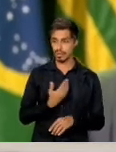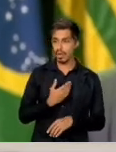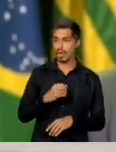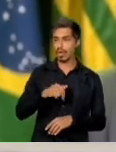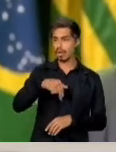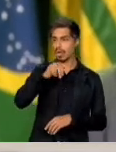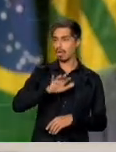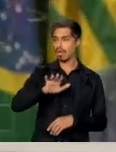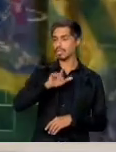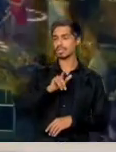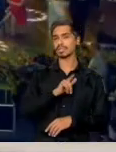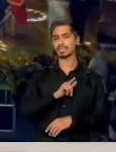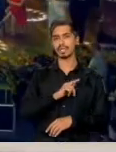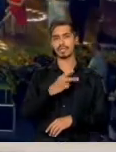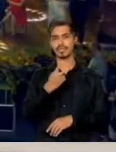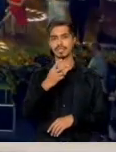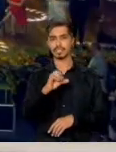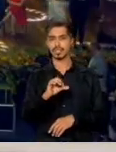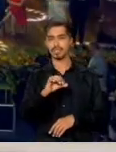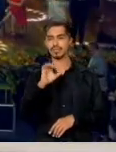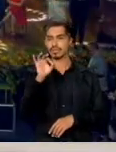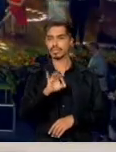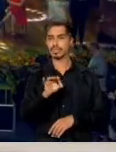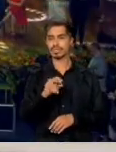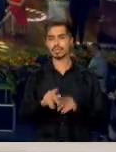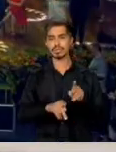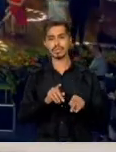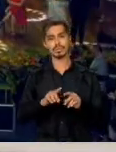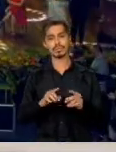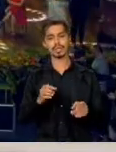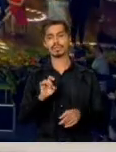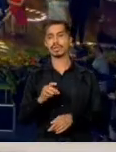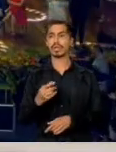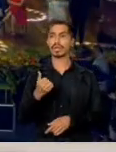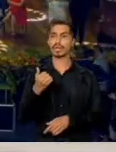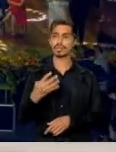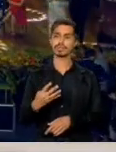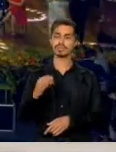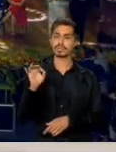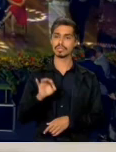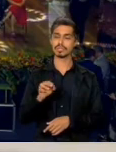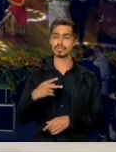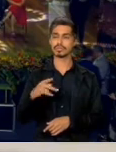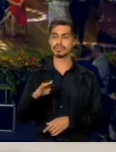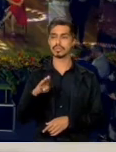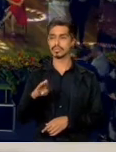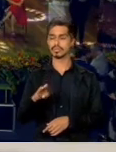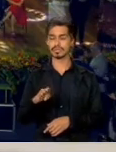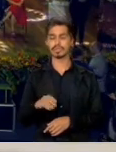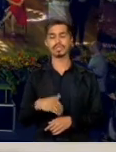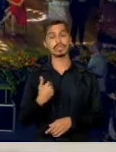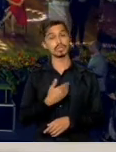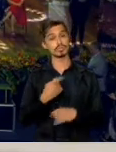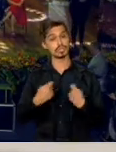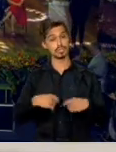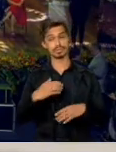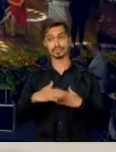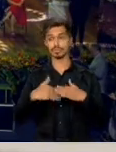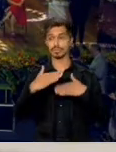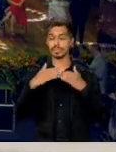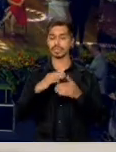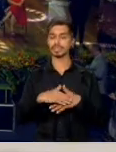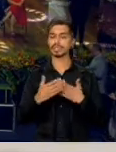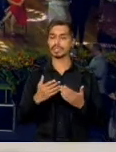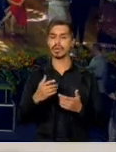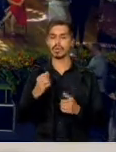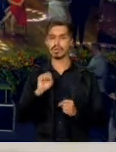tem 29% da população, mas só tem 14% do PIB. E a gente tem que avançar